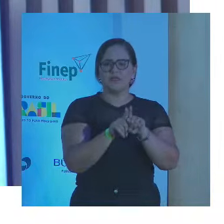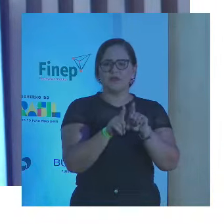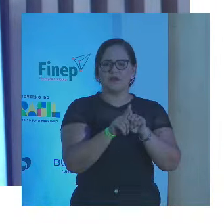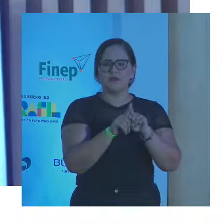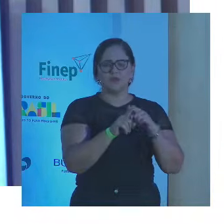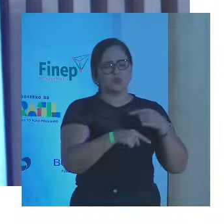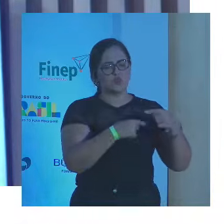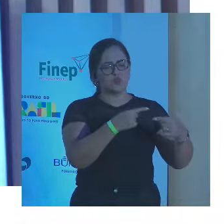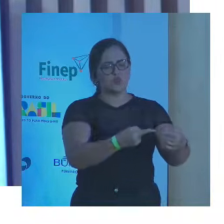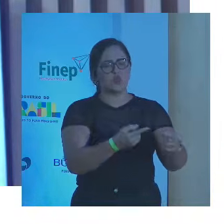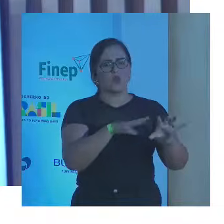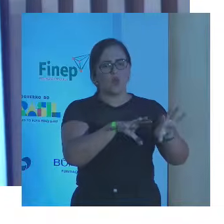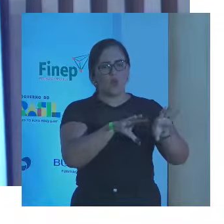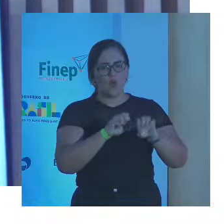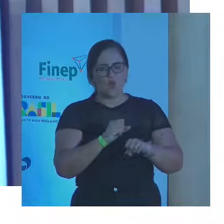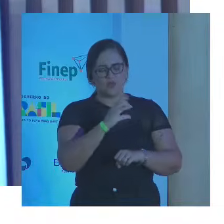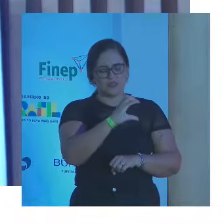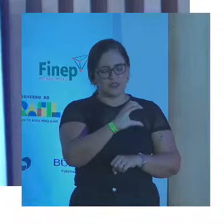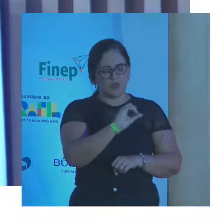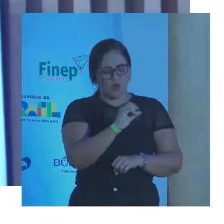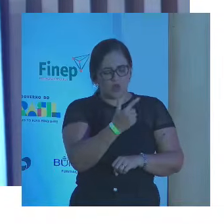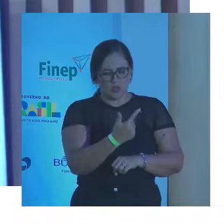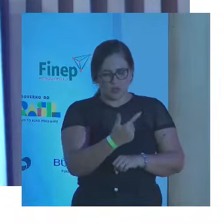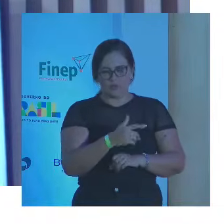ciclo do carbono, no armazenamento de carbono.